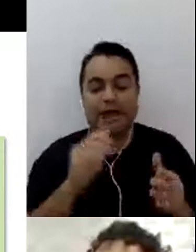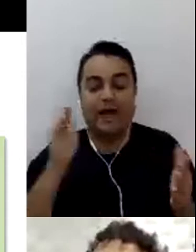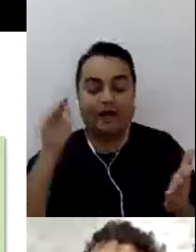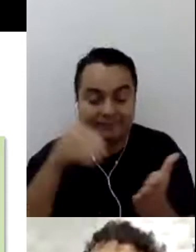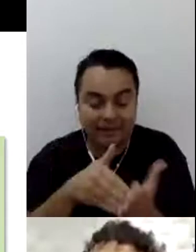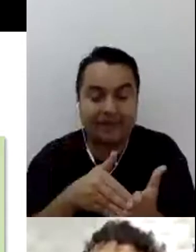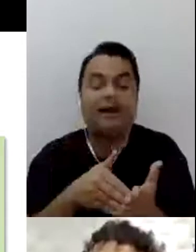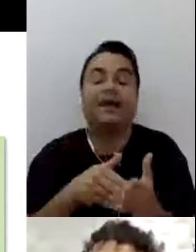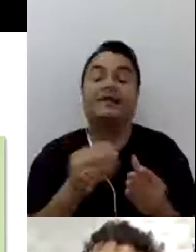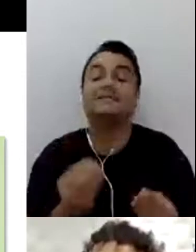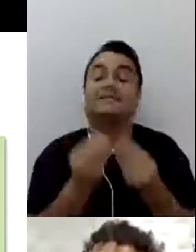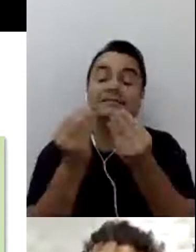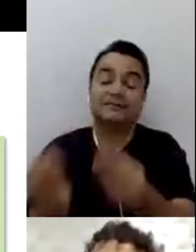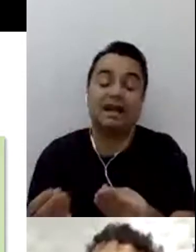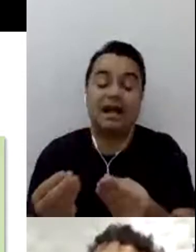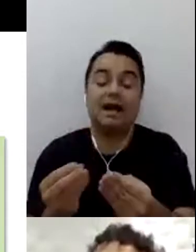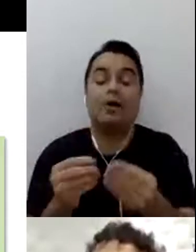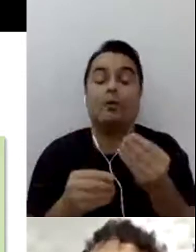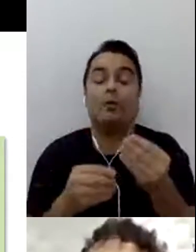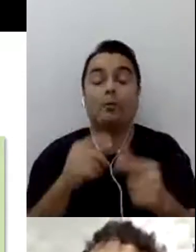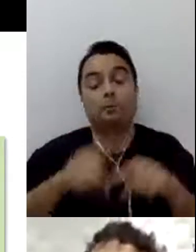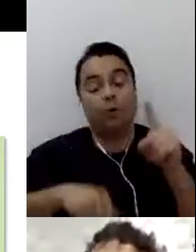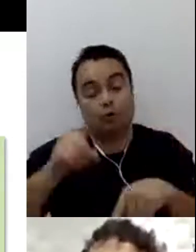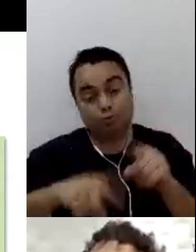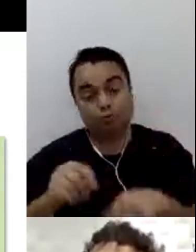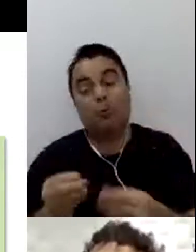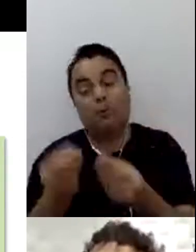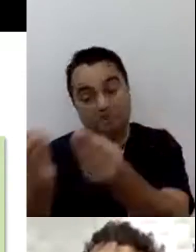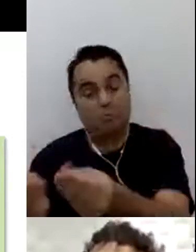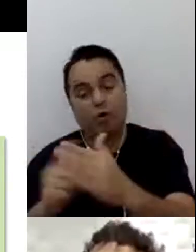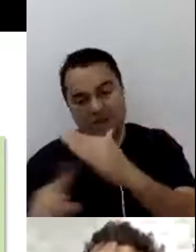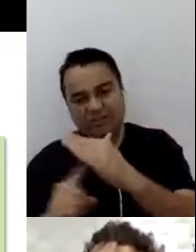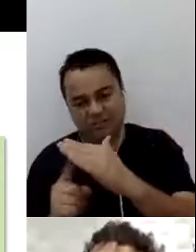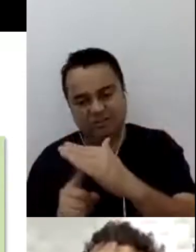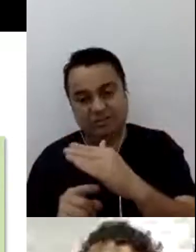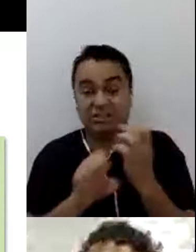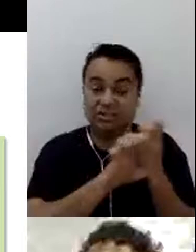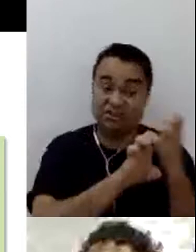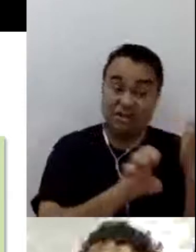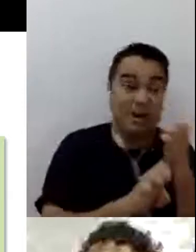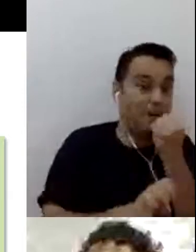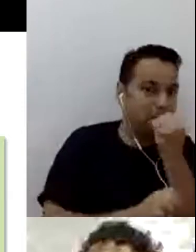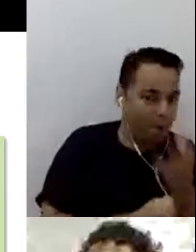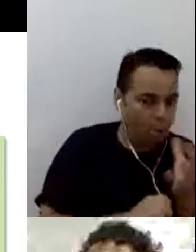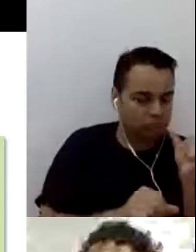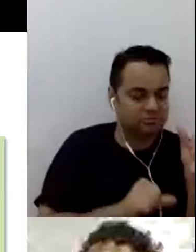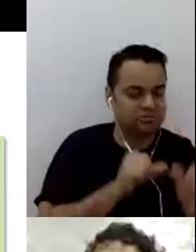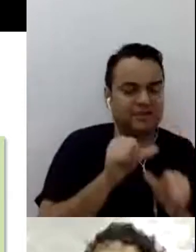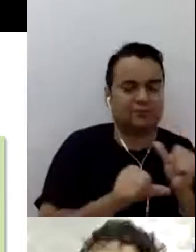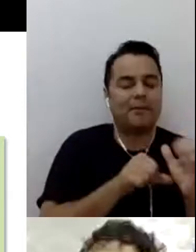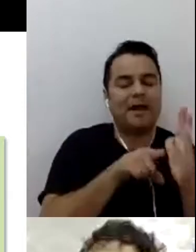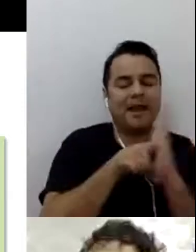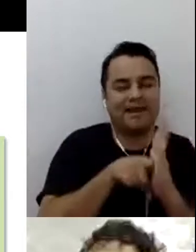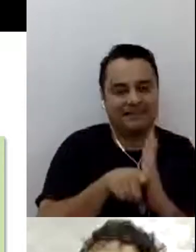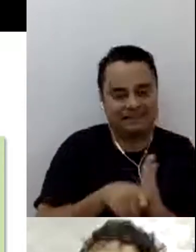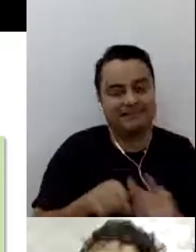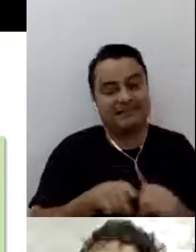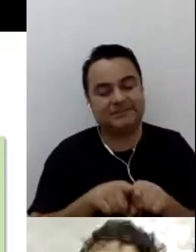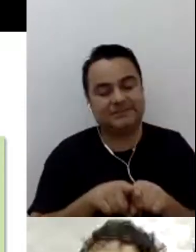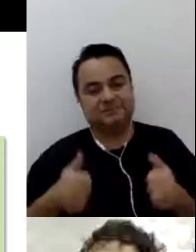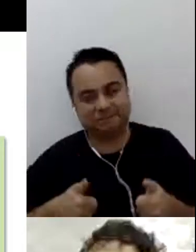até entregar o produto final para o cliente. Então, o bom engenheiro é aquele que transforma, aquele que analisa, aquele que melhora